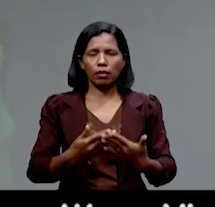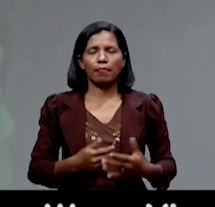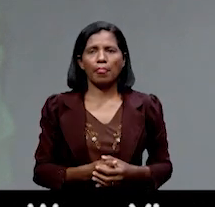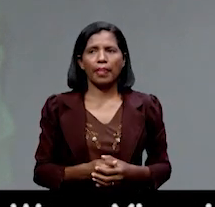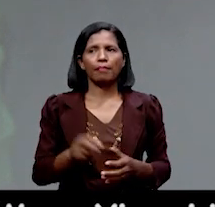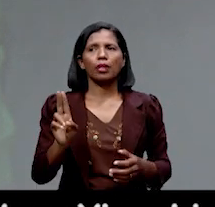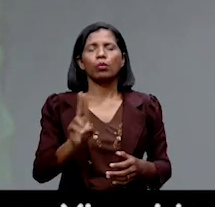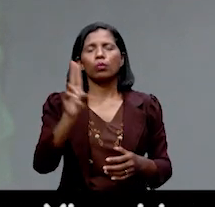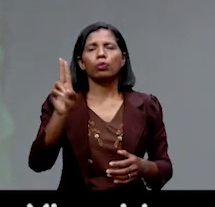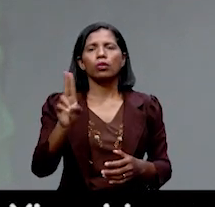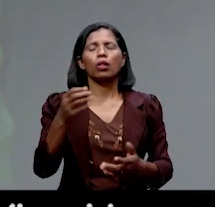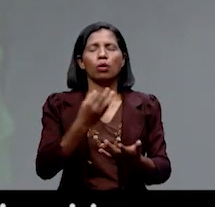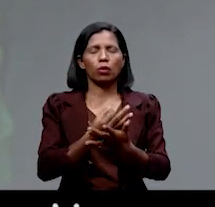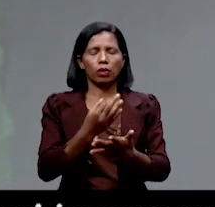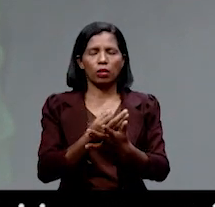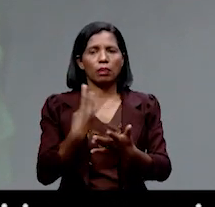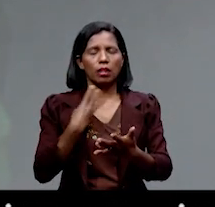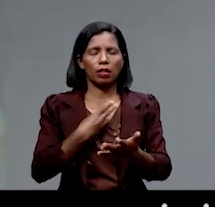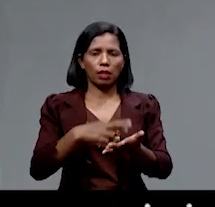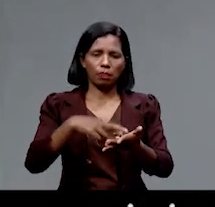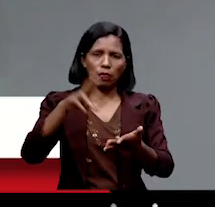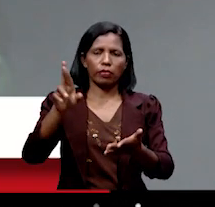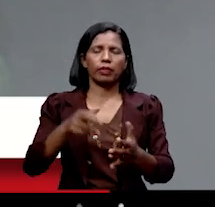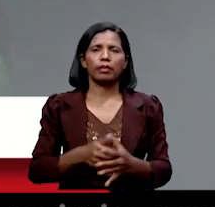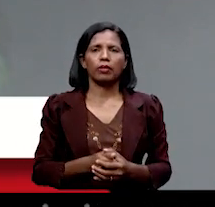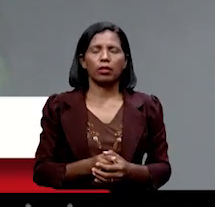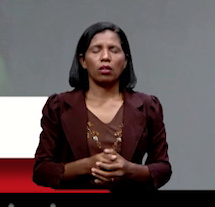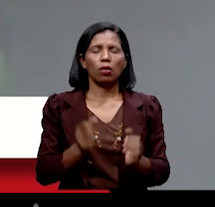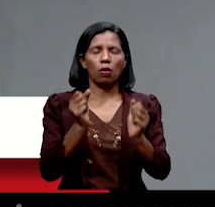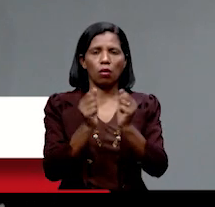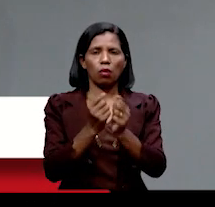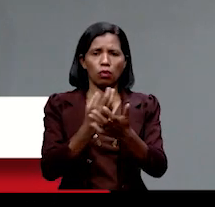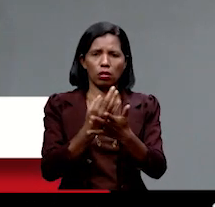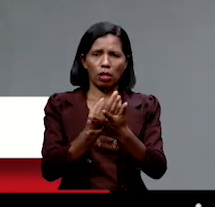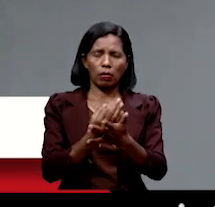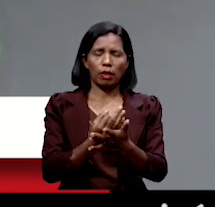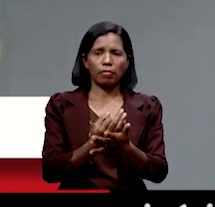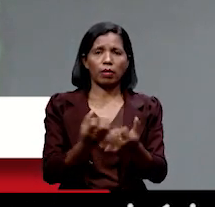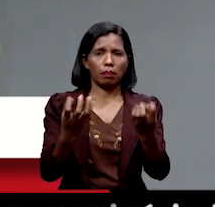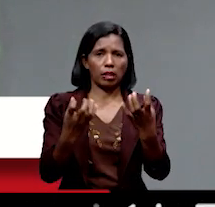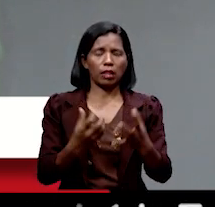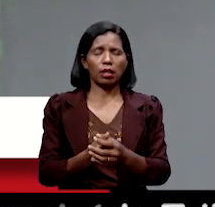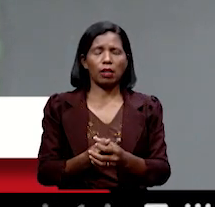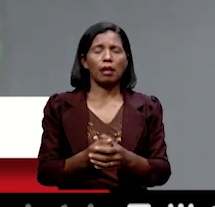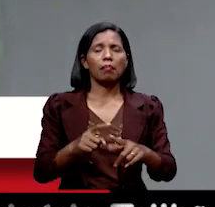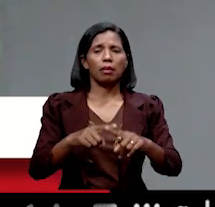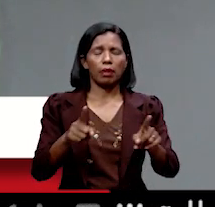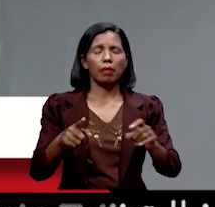executa, sangue nebe, mas que foi na daquita aprova, com montante de mebe bot, mais be, bancada cunto,